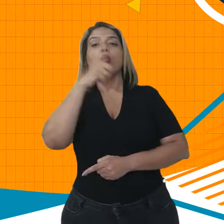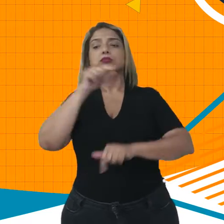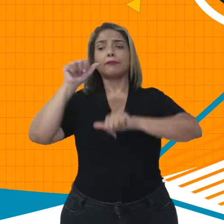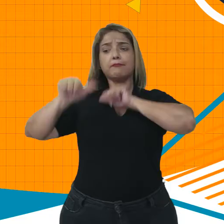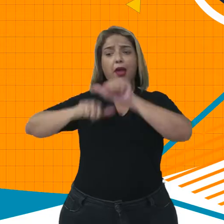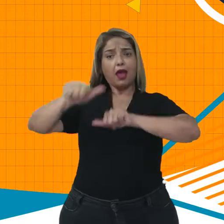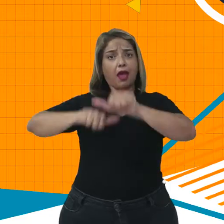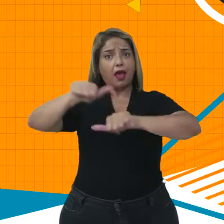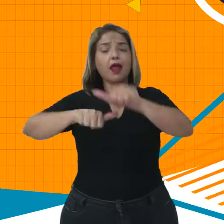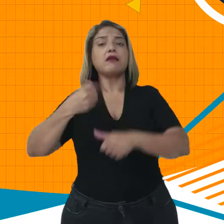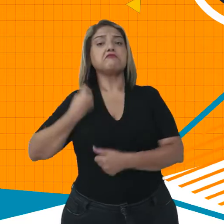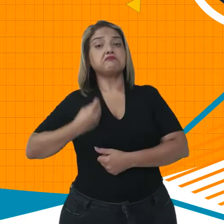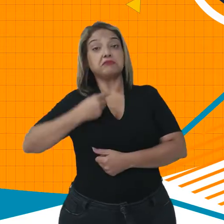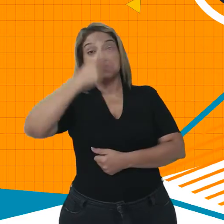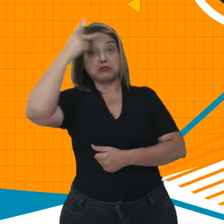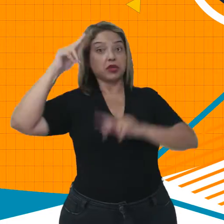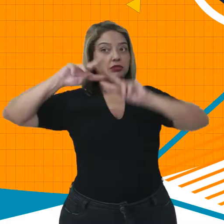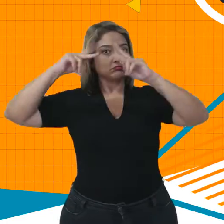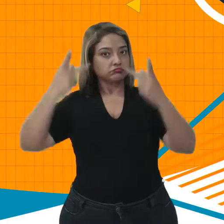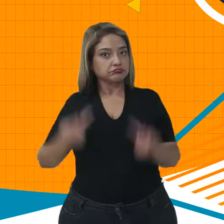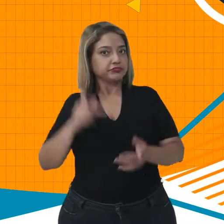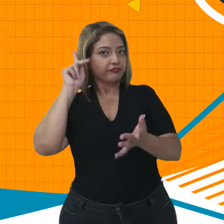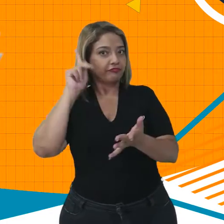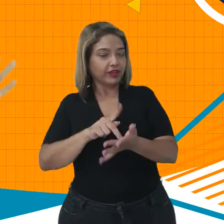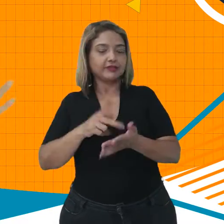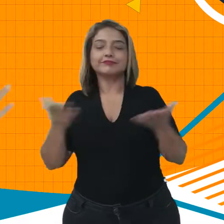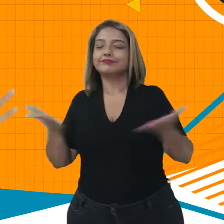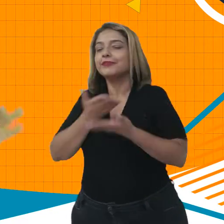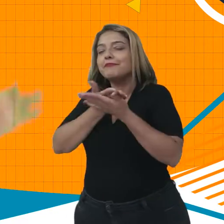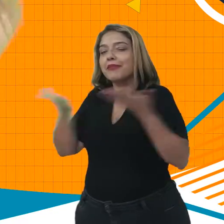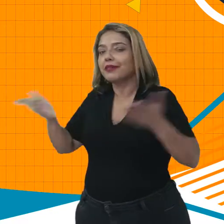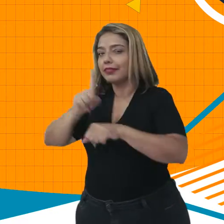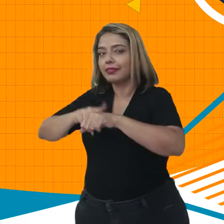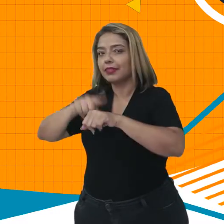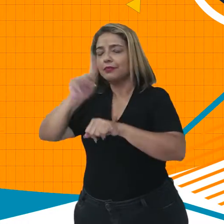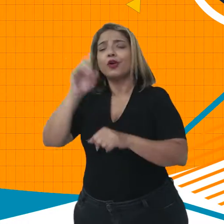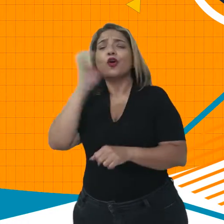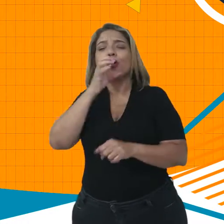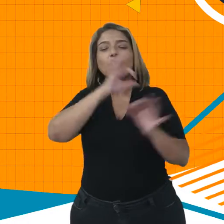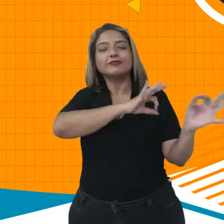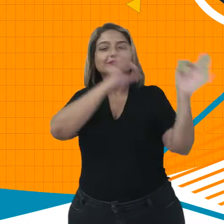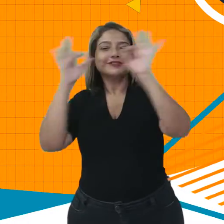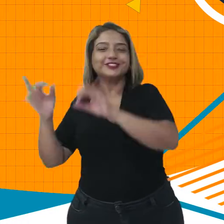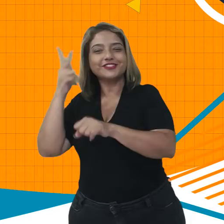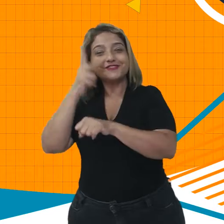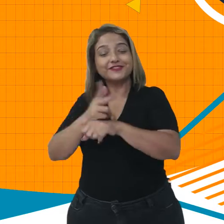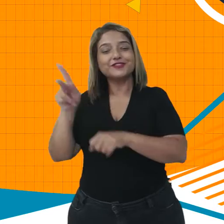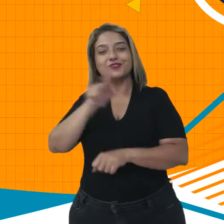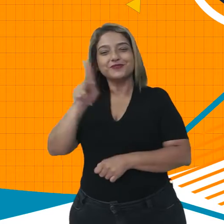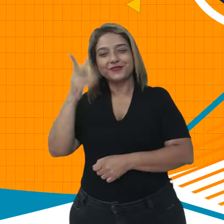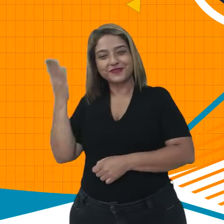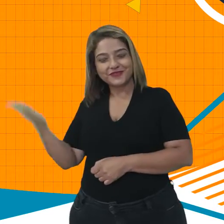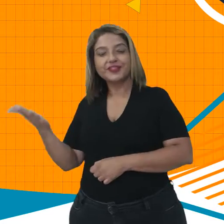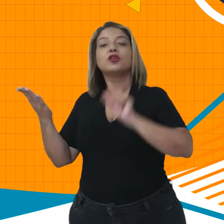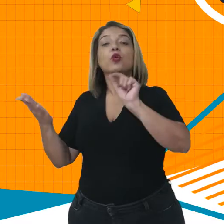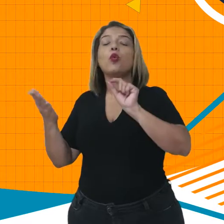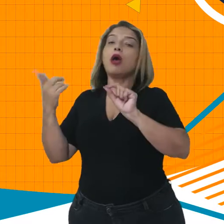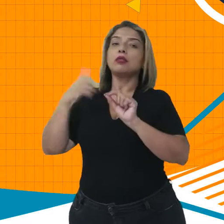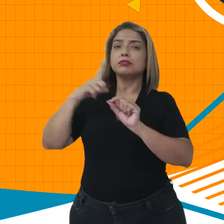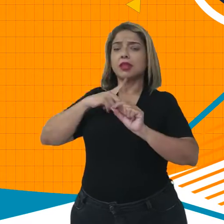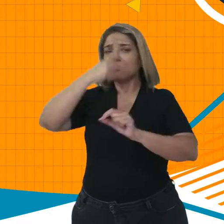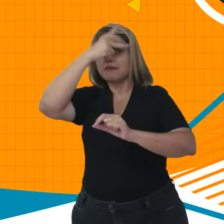vida humana definitivamente. Não vamos perder tempo. Vamos assistir ao vídeo produzido pelo professor